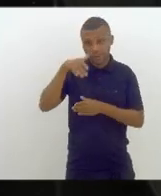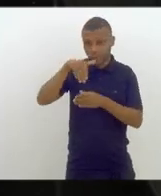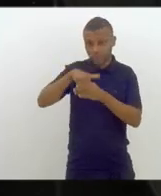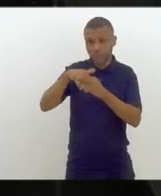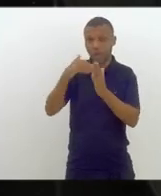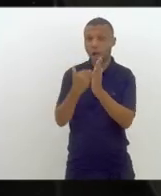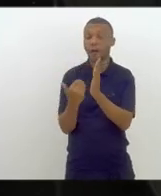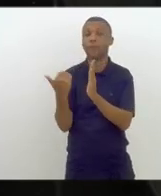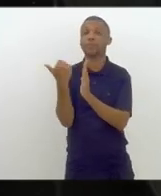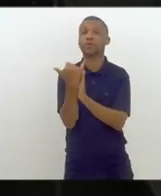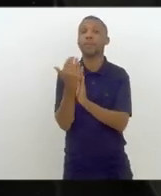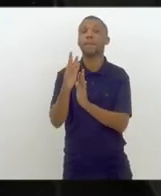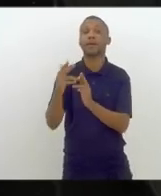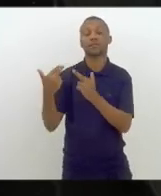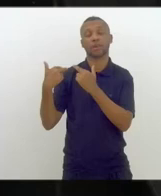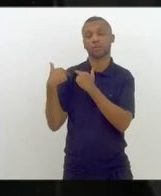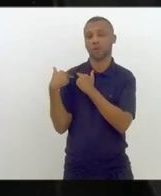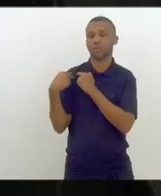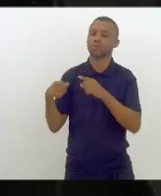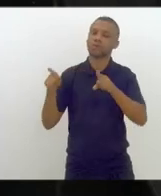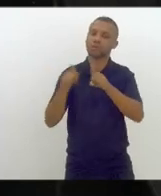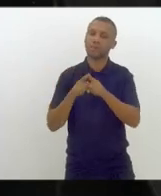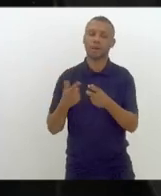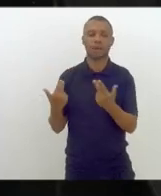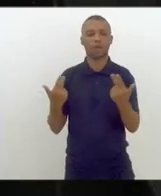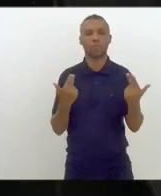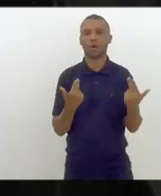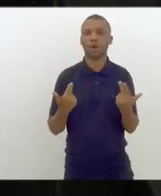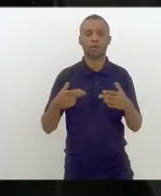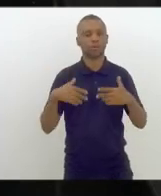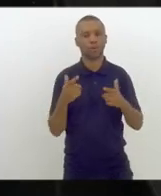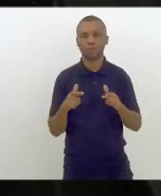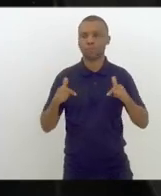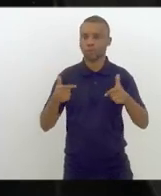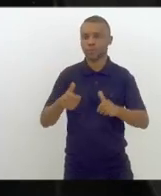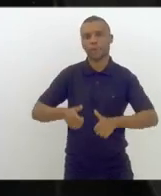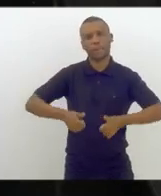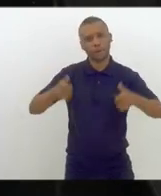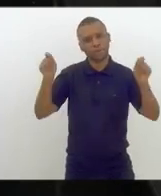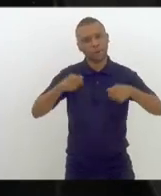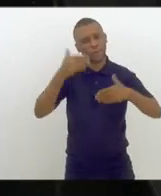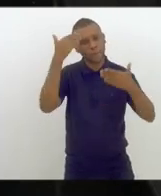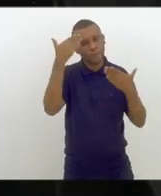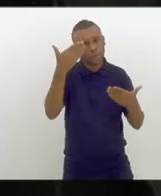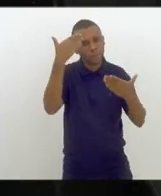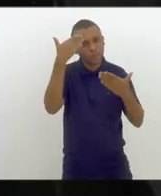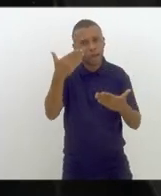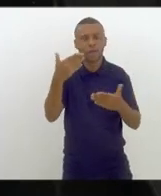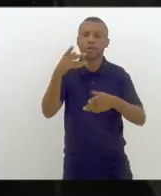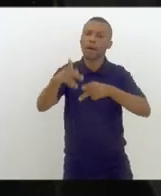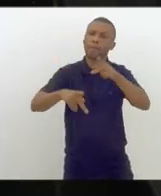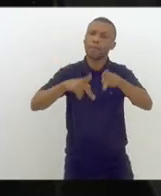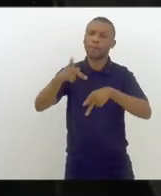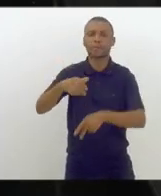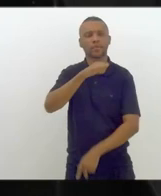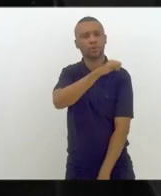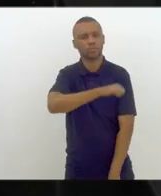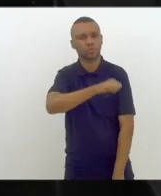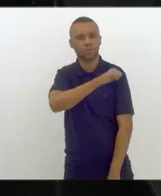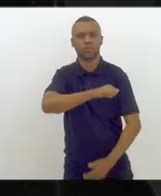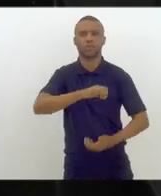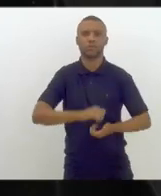aumentou, mas a responsabilidade também. E eu vou exercer da melhor forma possível. Muito obrigado à população do Rio de